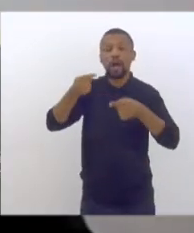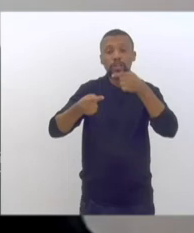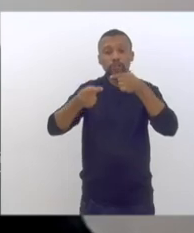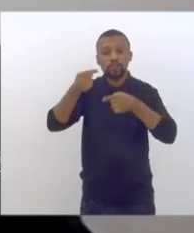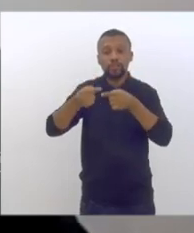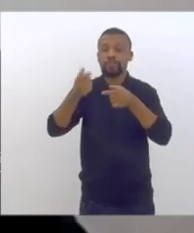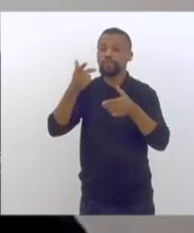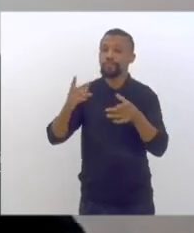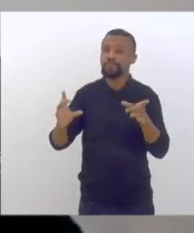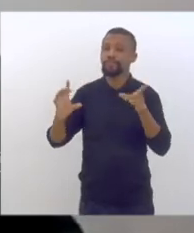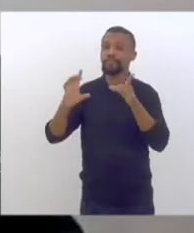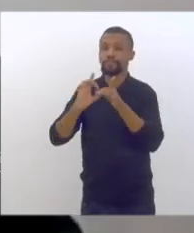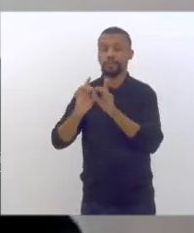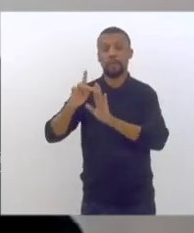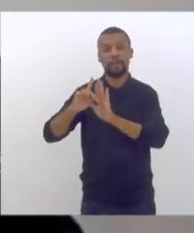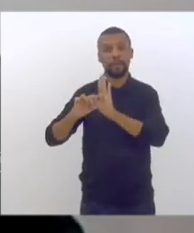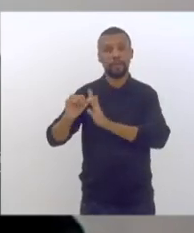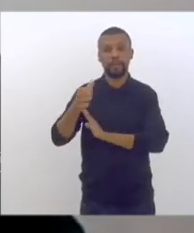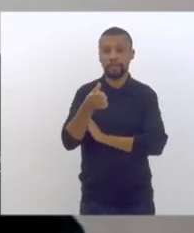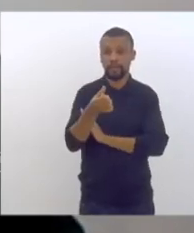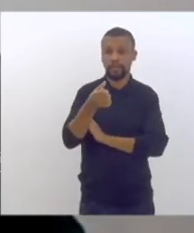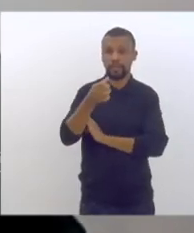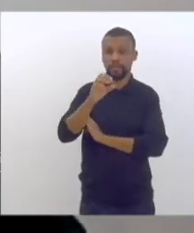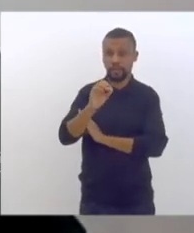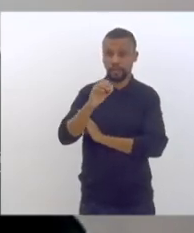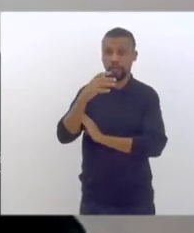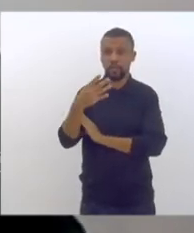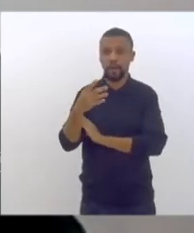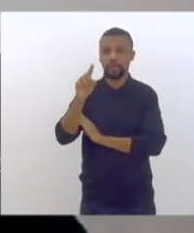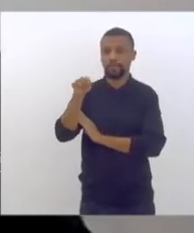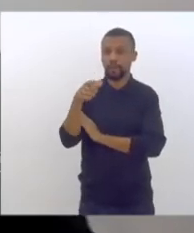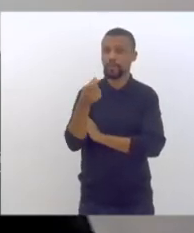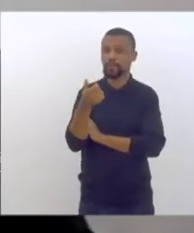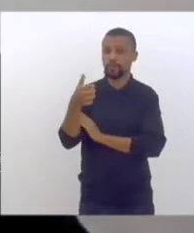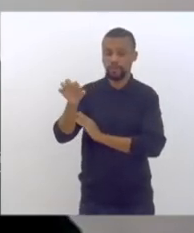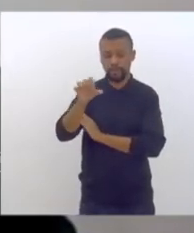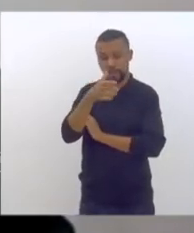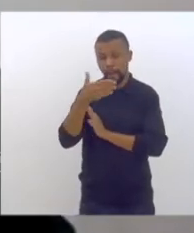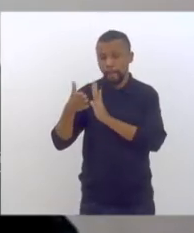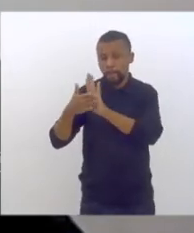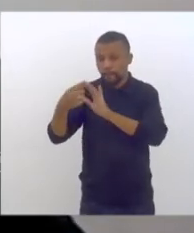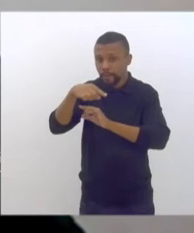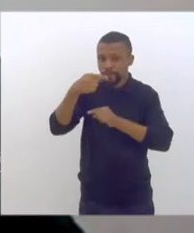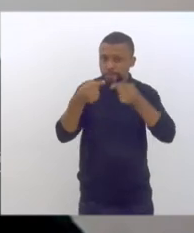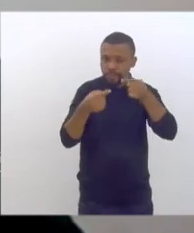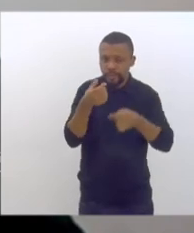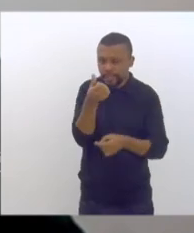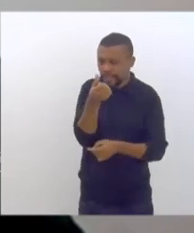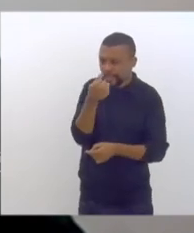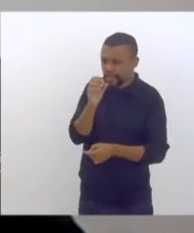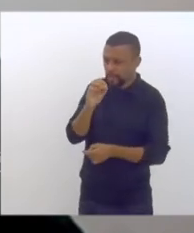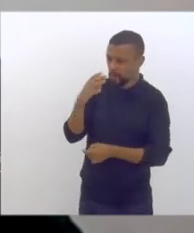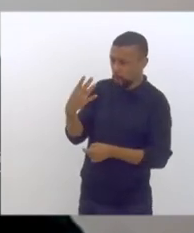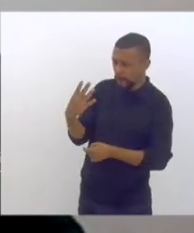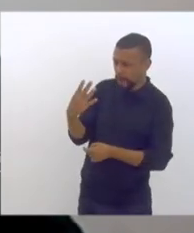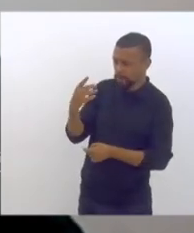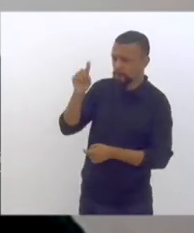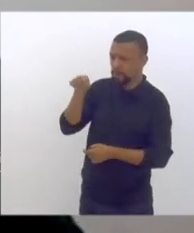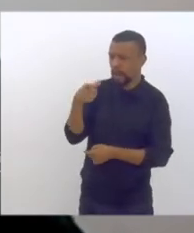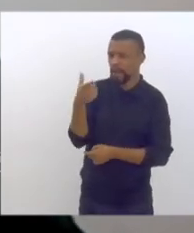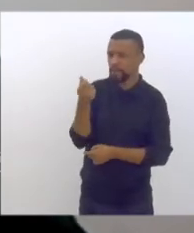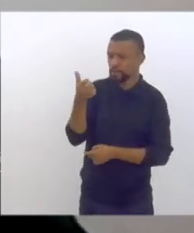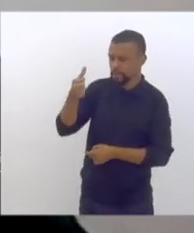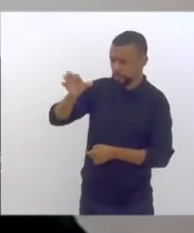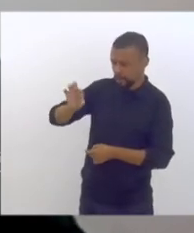ao p604 19 queria proposta a discussão com esse ônibus 604 e